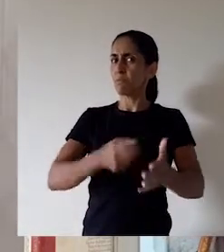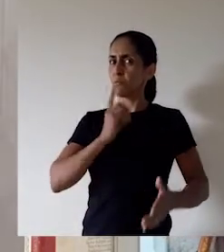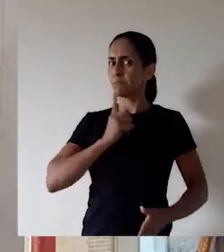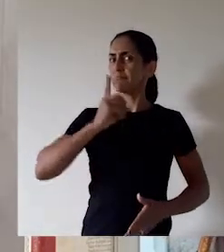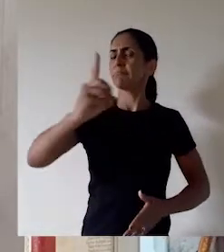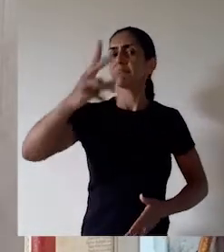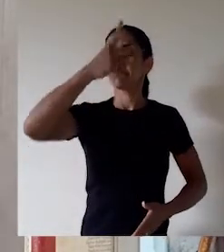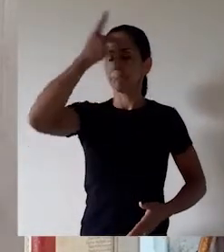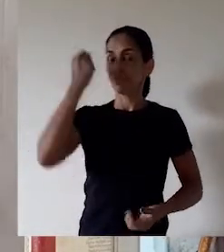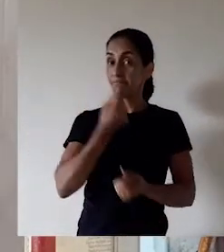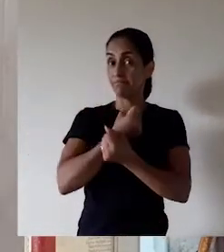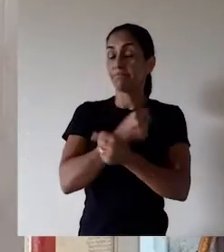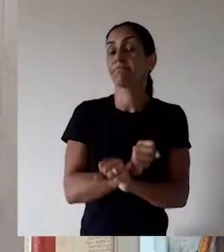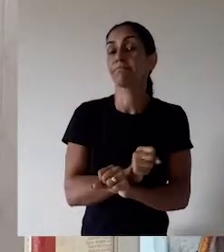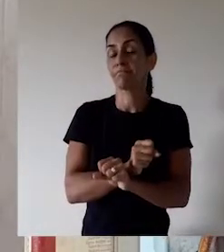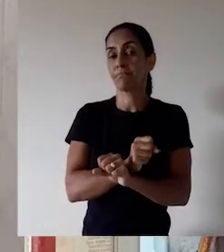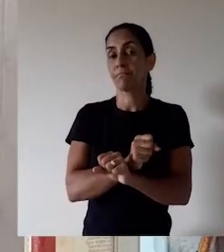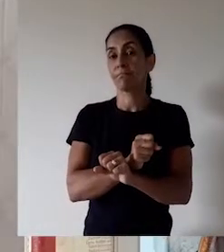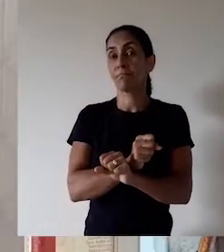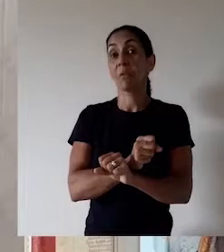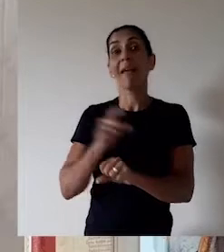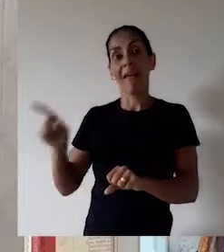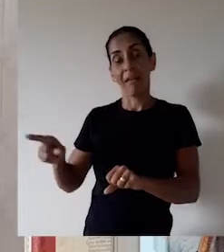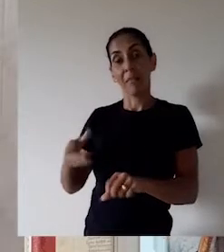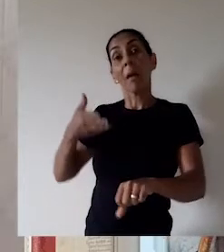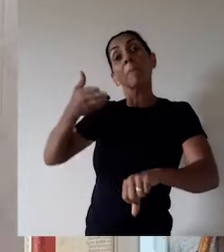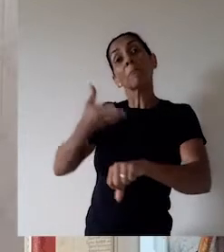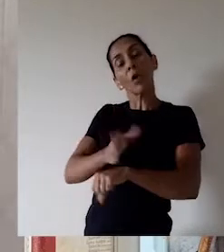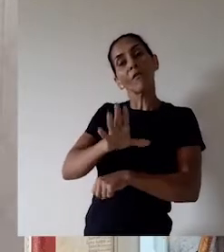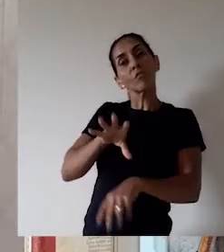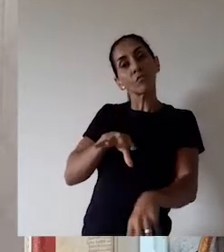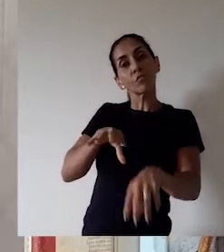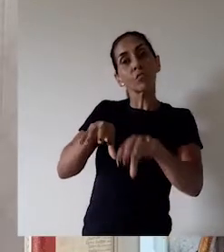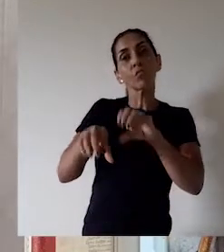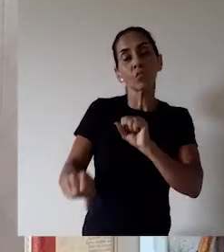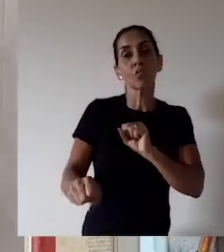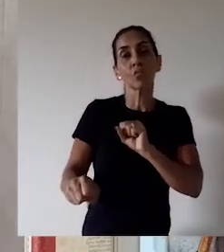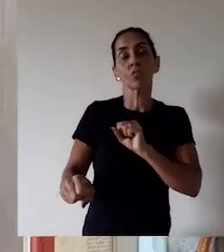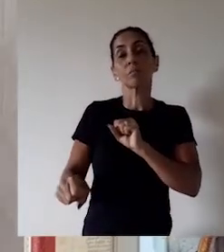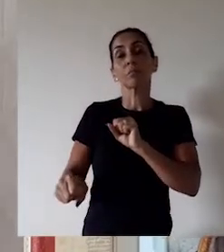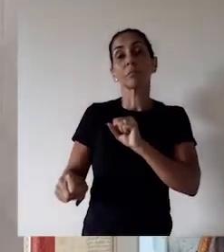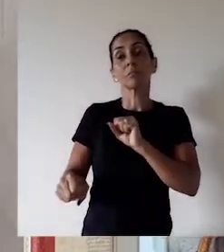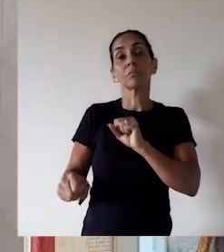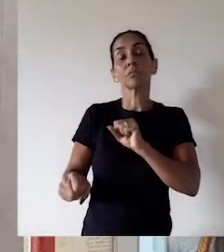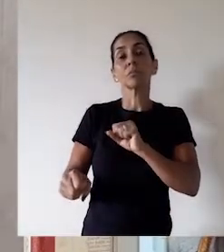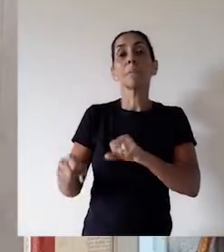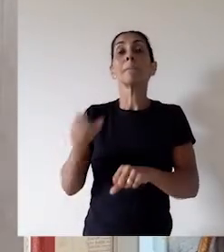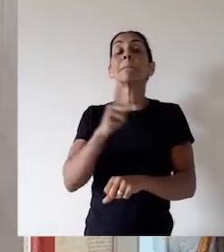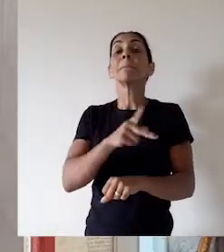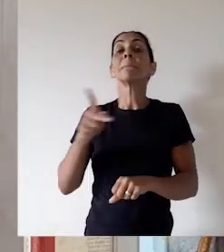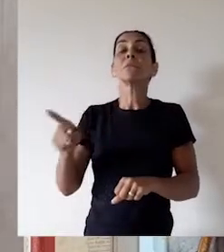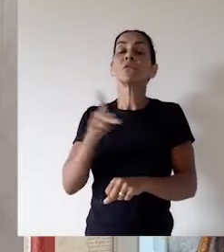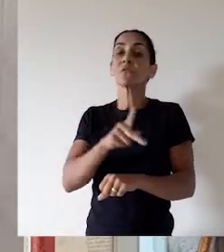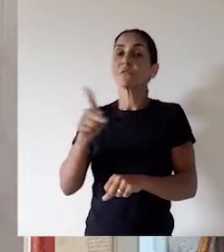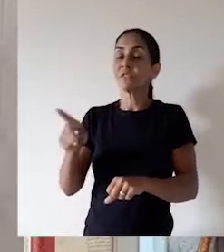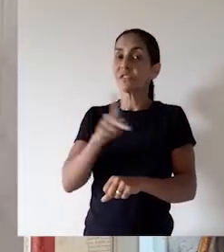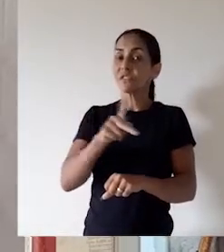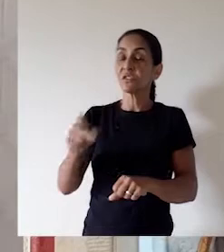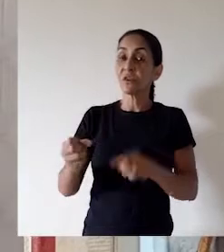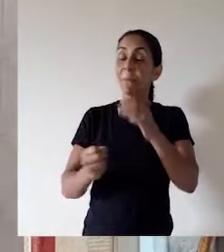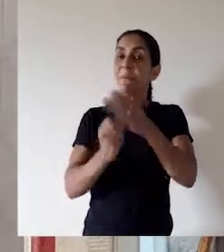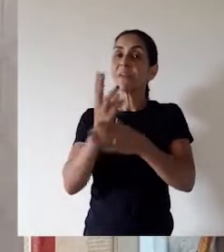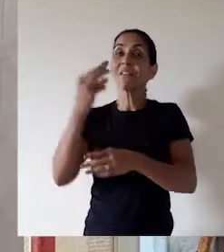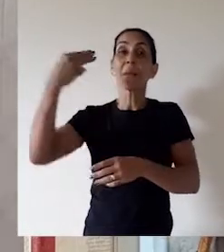anti-escravagista. Em 1847, ela também foi aprovada em um concurso, ocupando a cadeira de instrução primária, sendo a